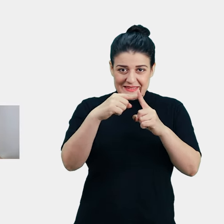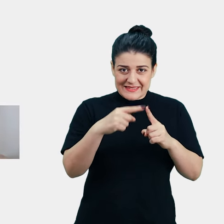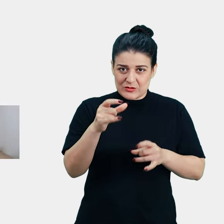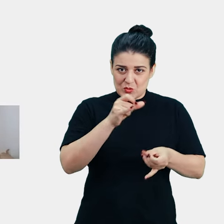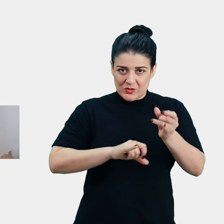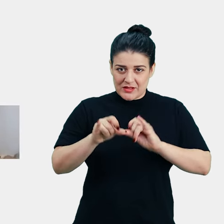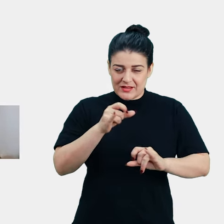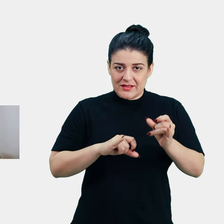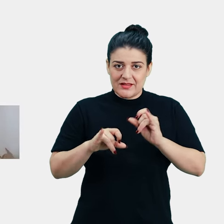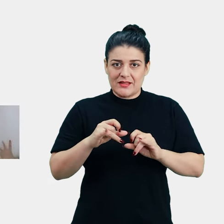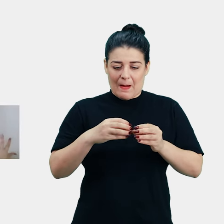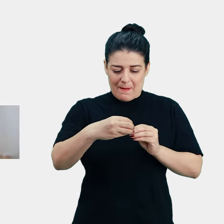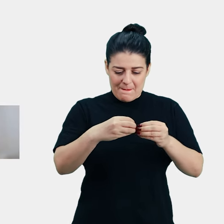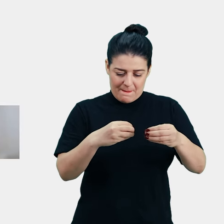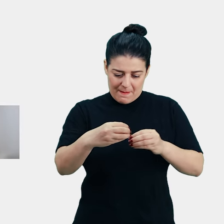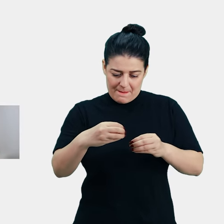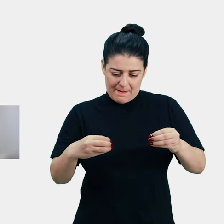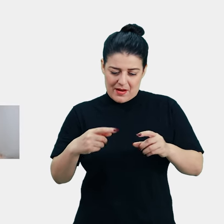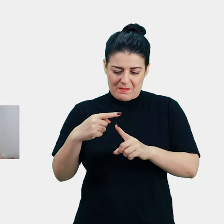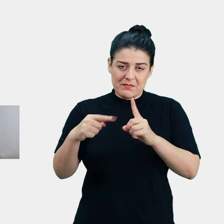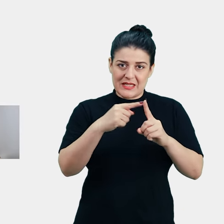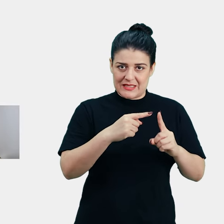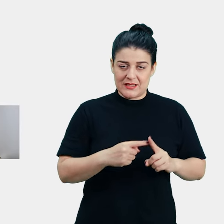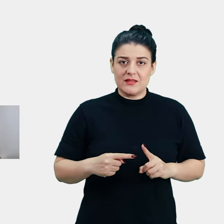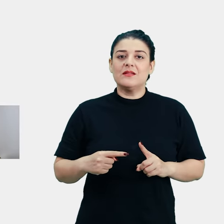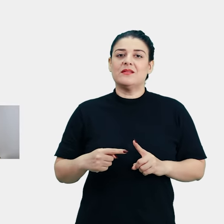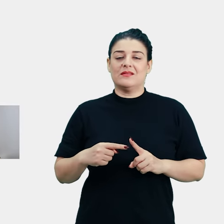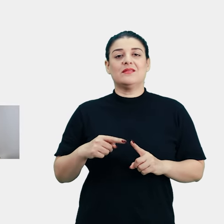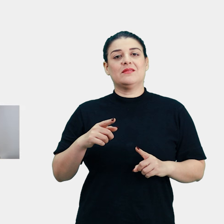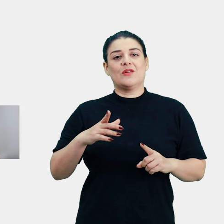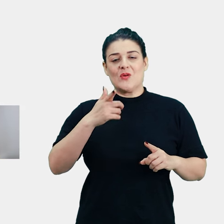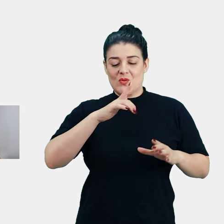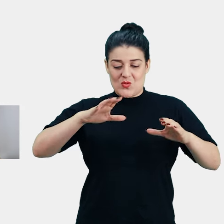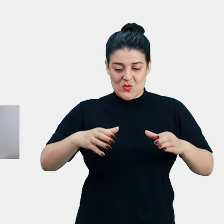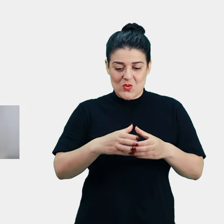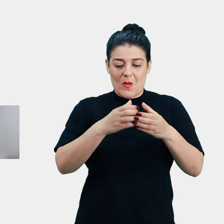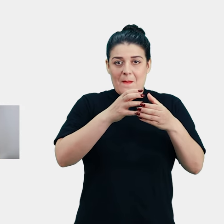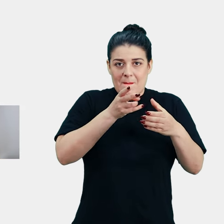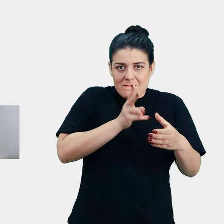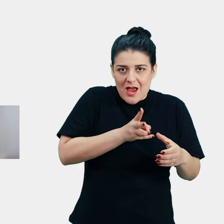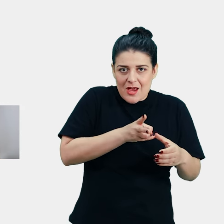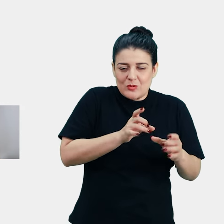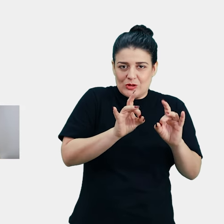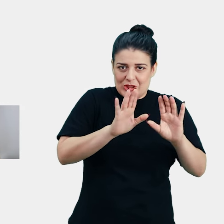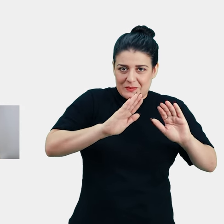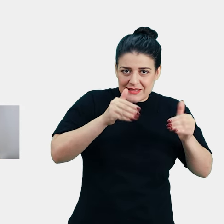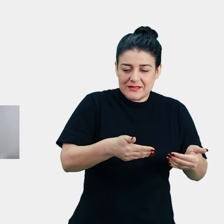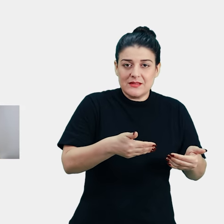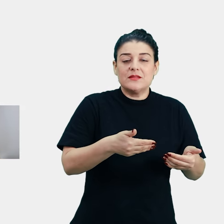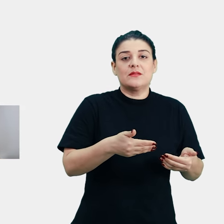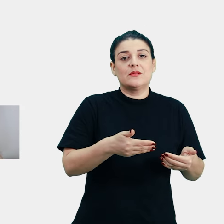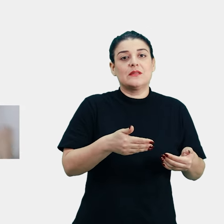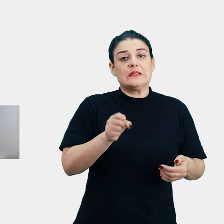química, que fragmentam de forma semelhante, elas tendem a ficar agrupadas em um network específico.